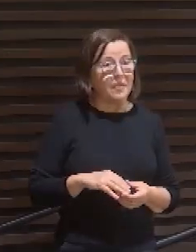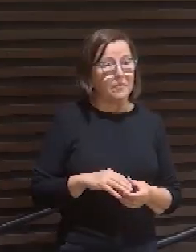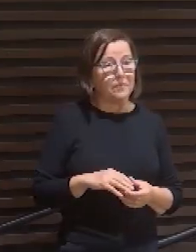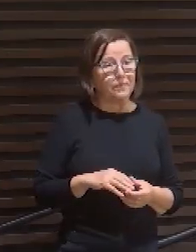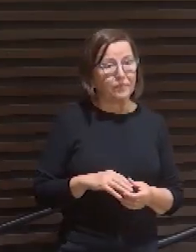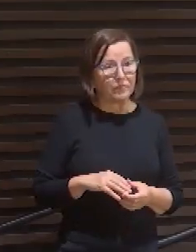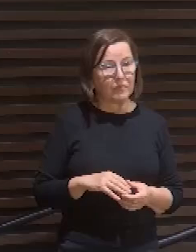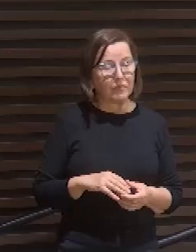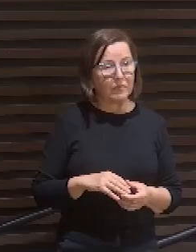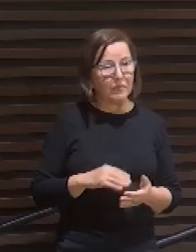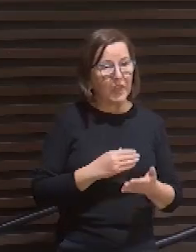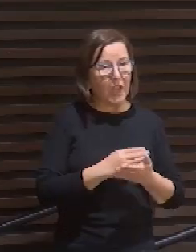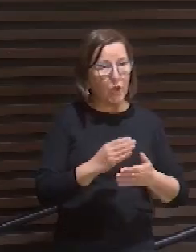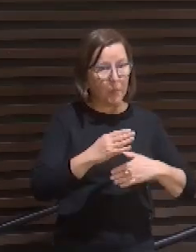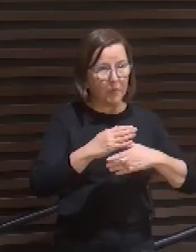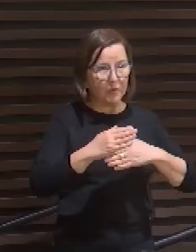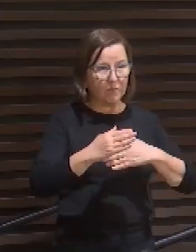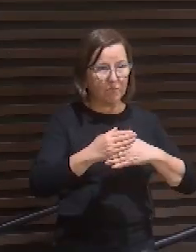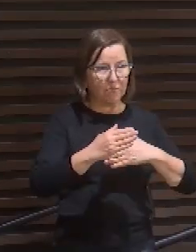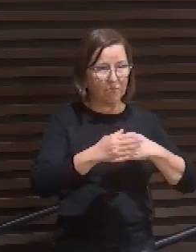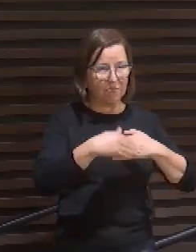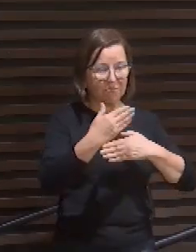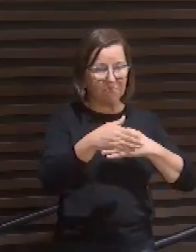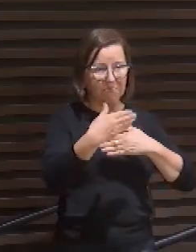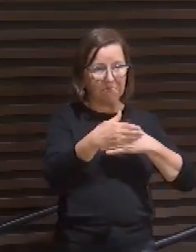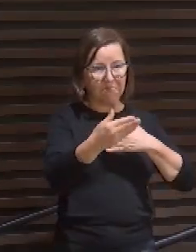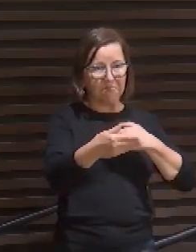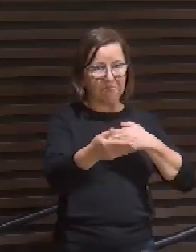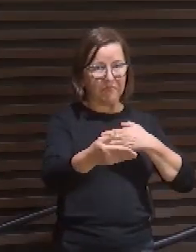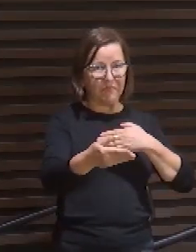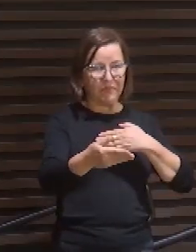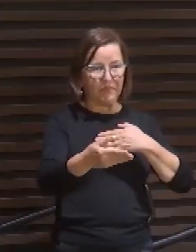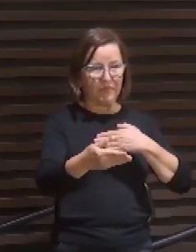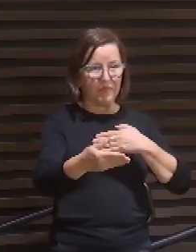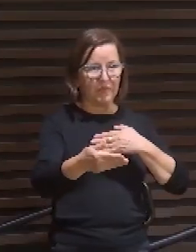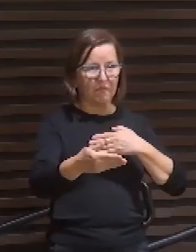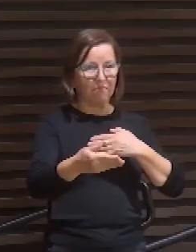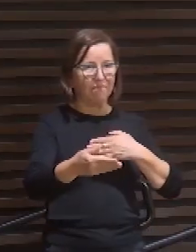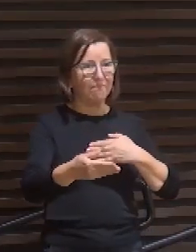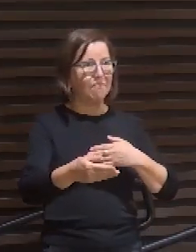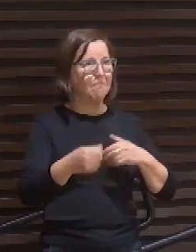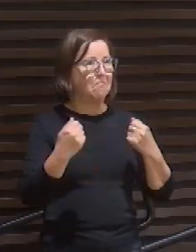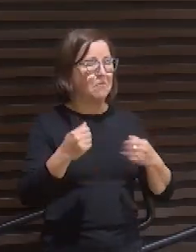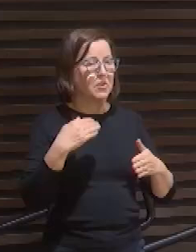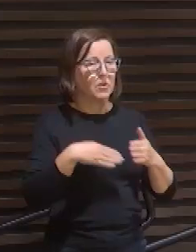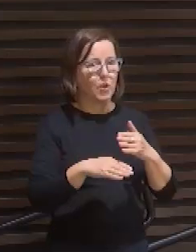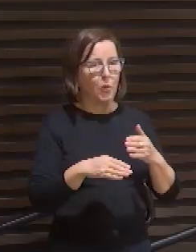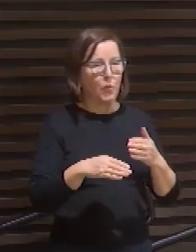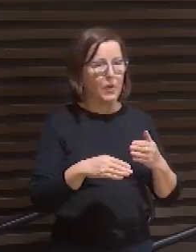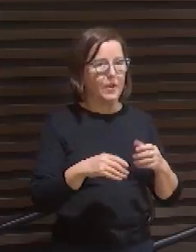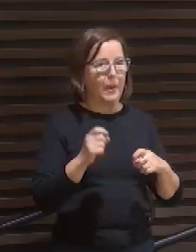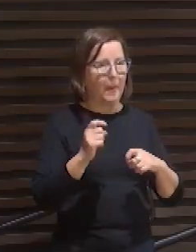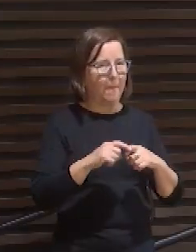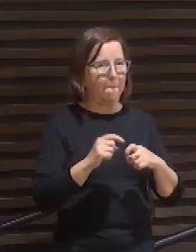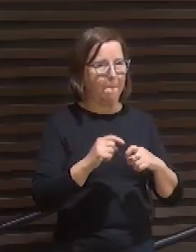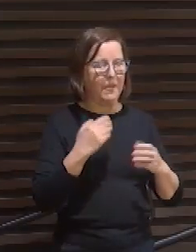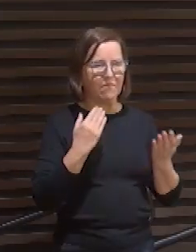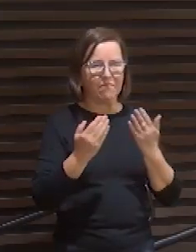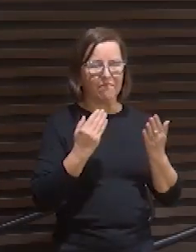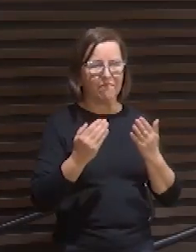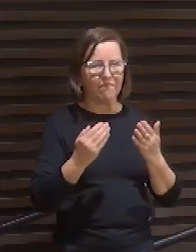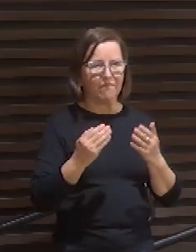ele começou num processo, e foi parar no psiquiatra, fez